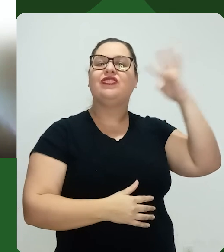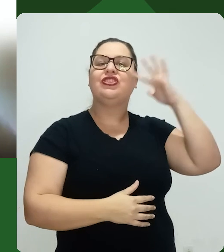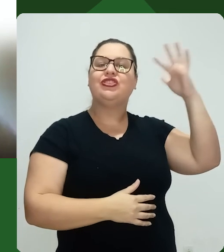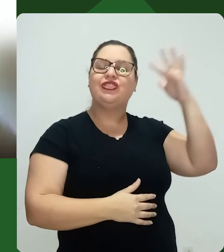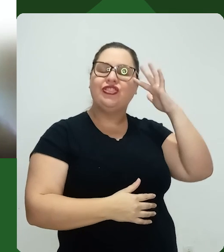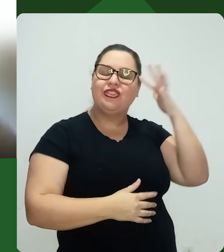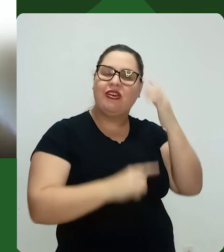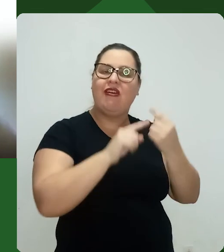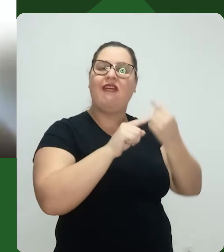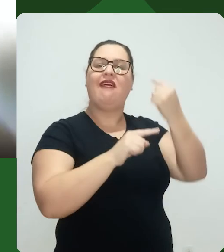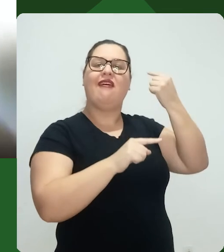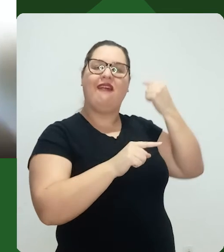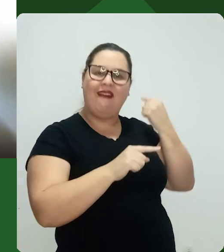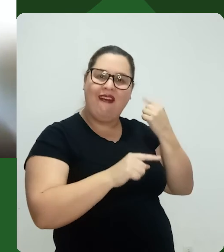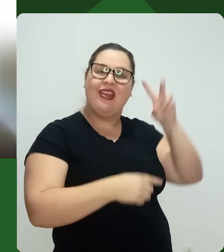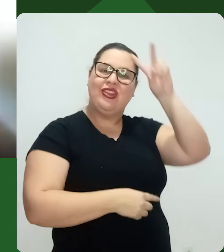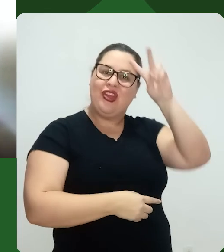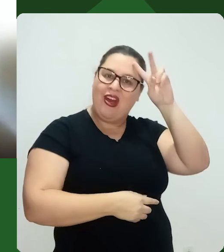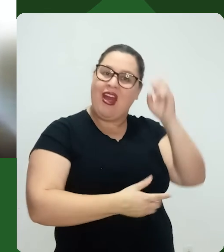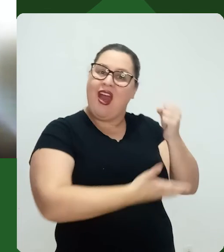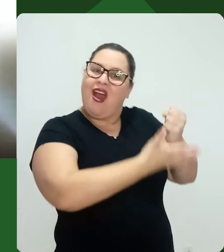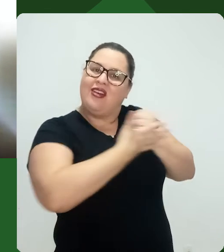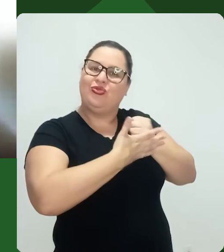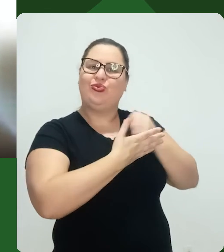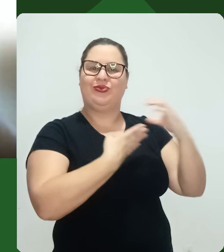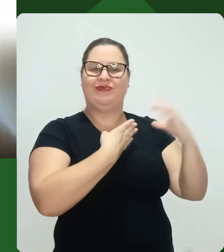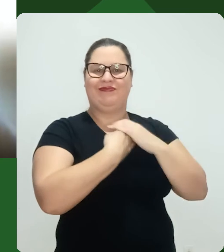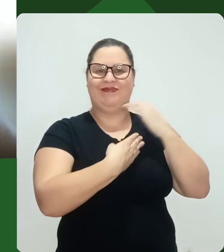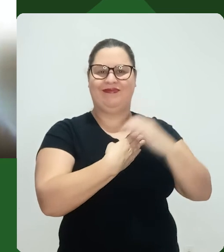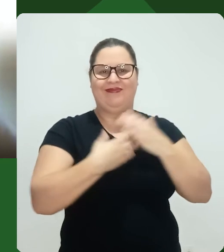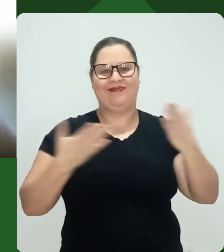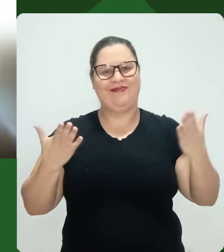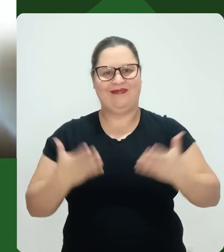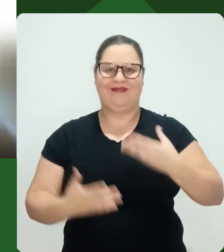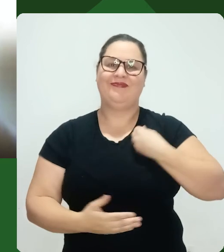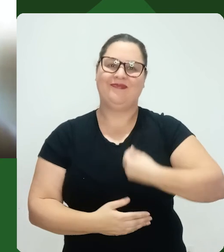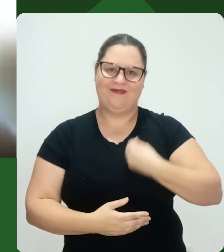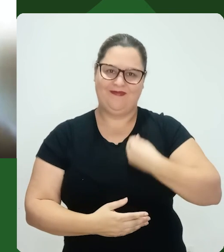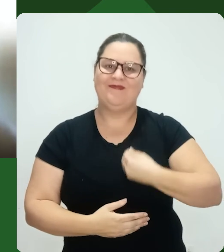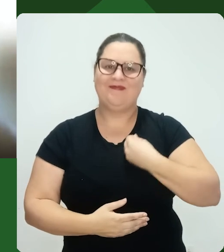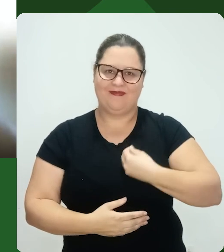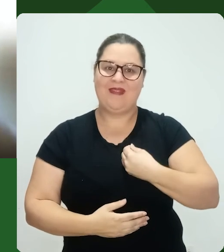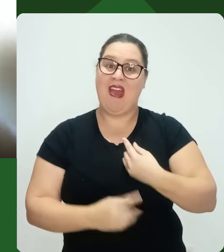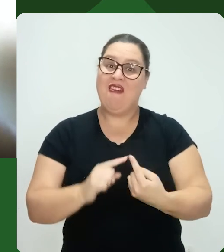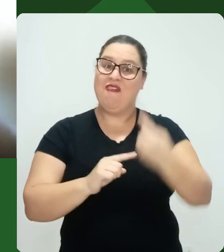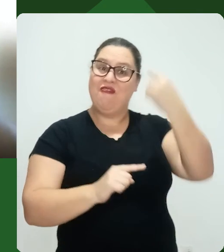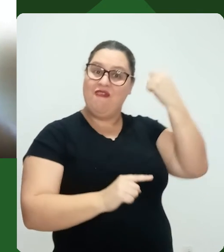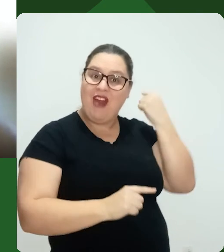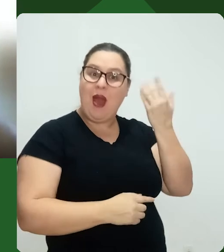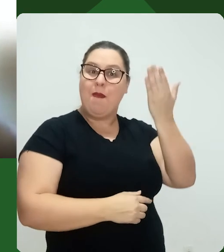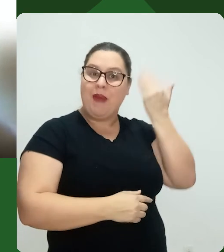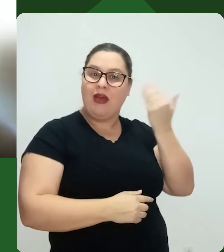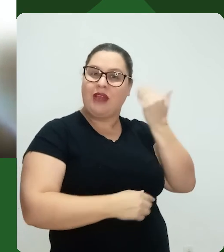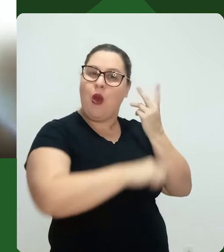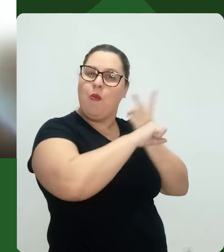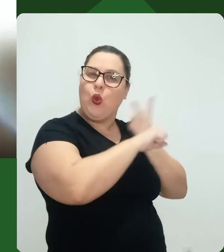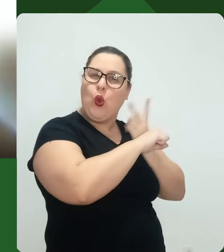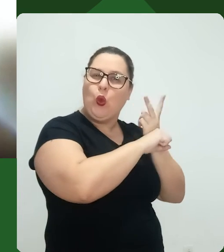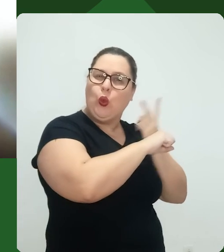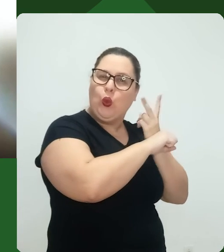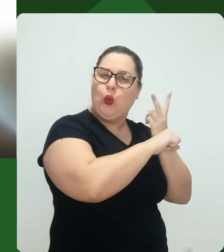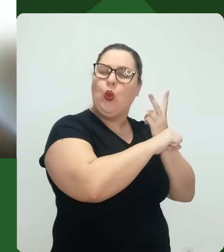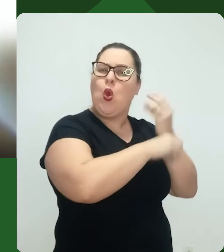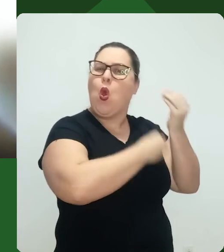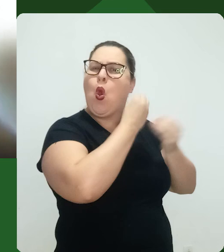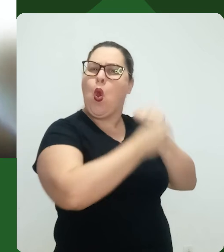a história, a função dela é servir de orientação para o presente. A gente vai no passado, procura o que foi